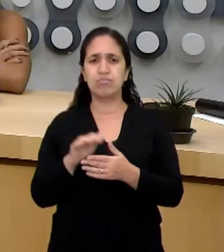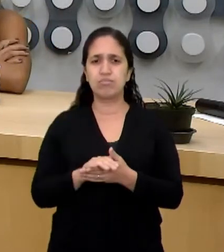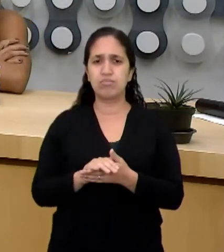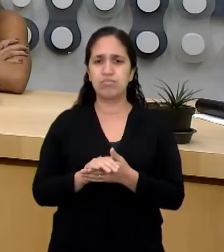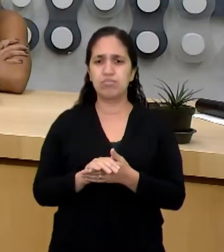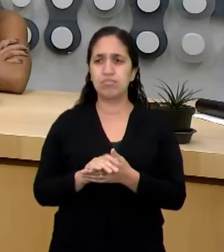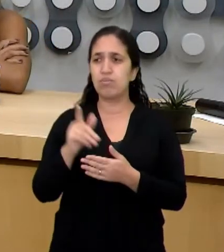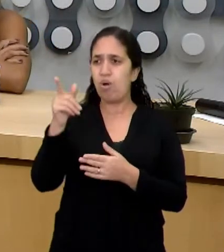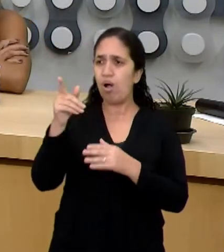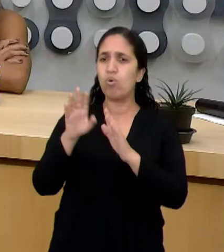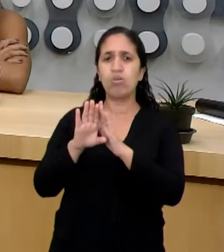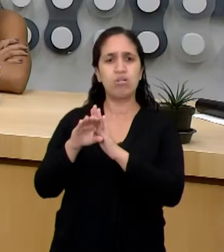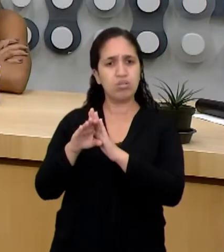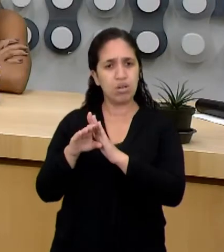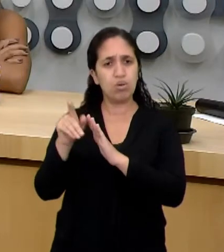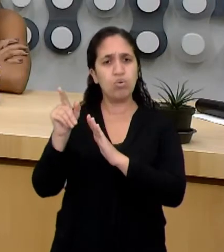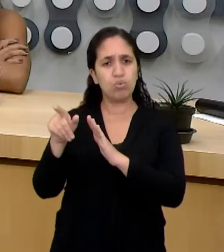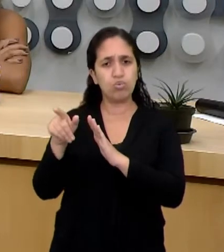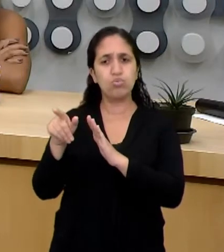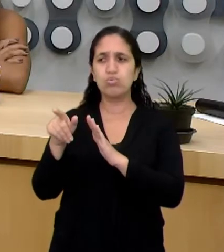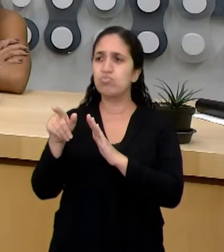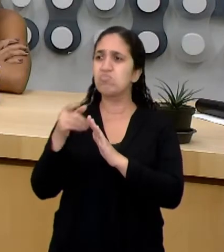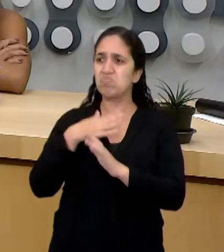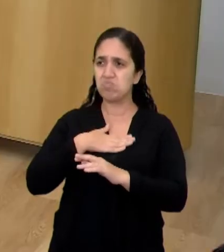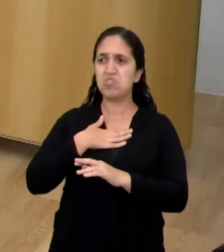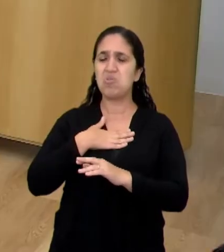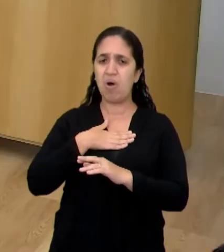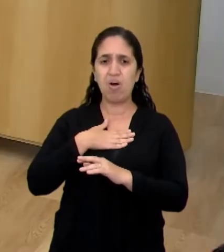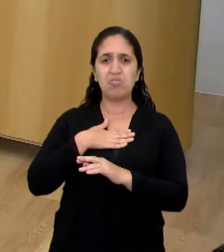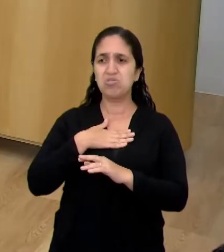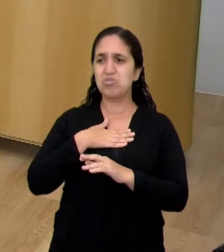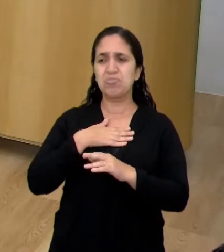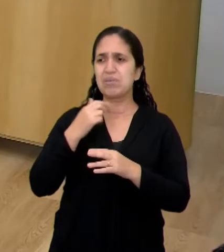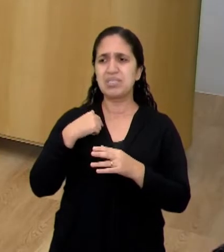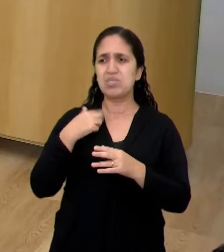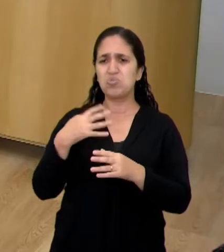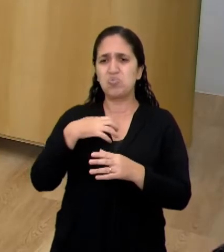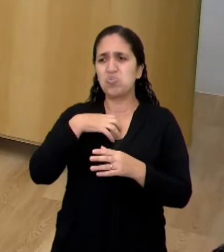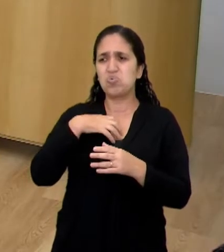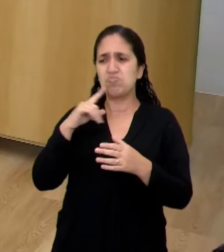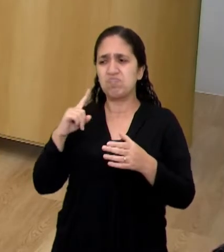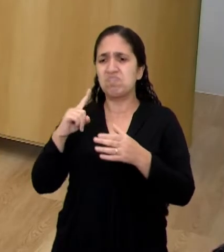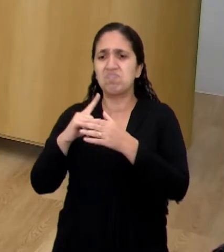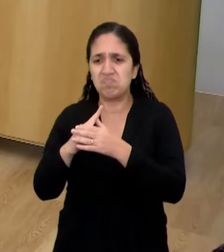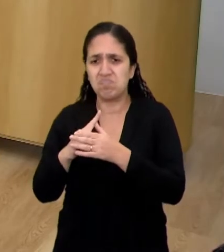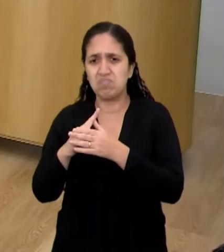o conteúdo me agrada, mas eu não vejo